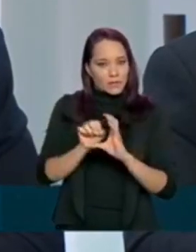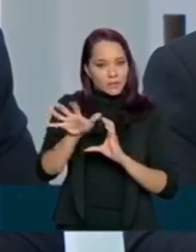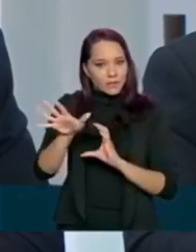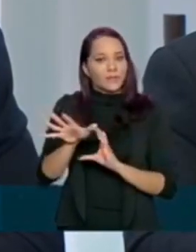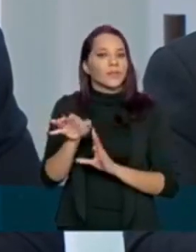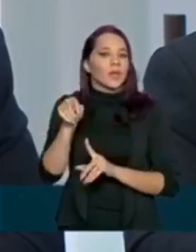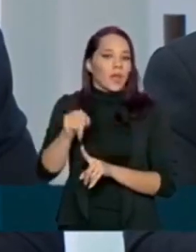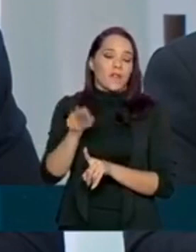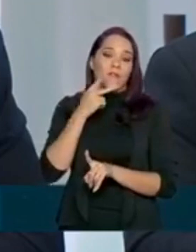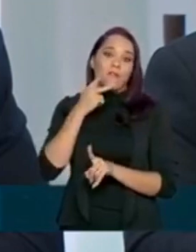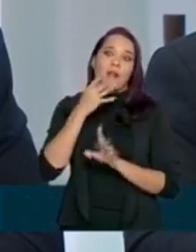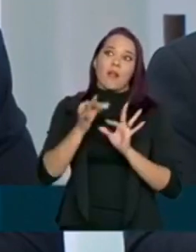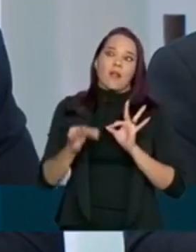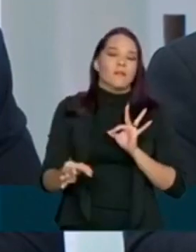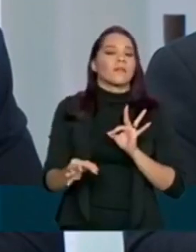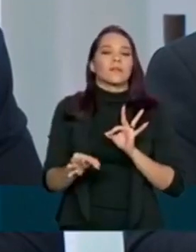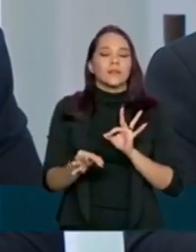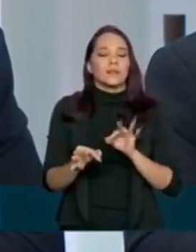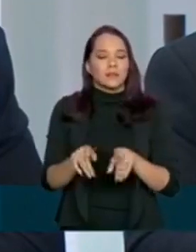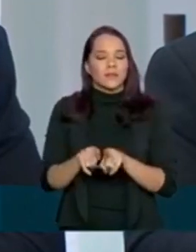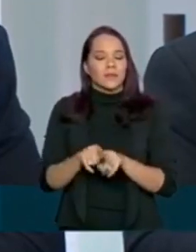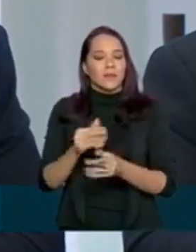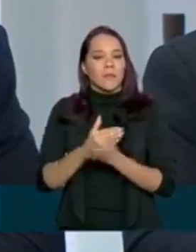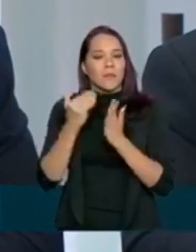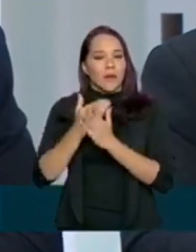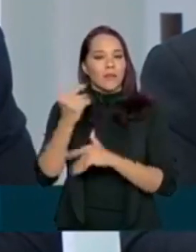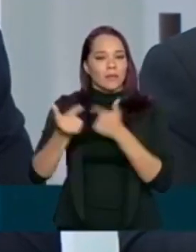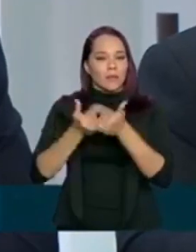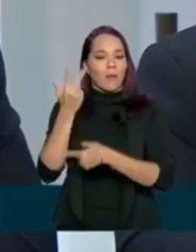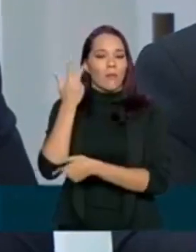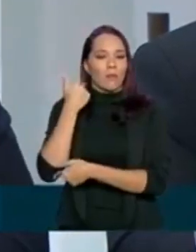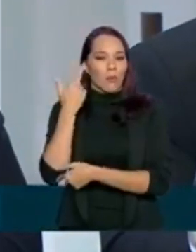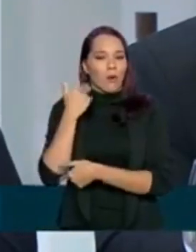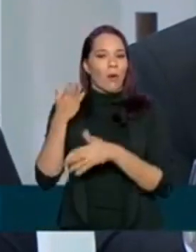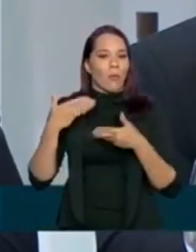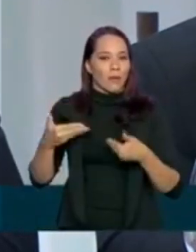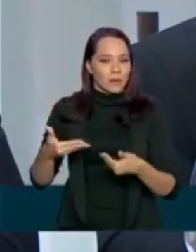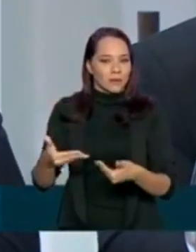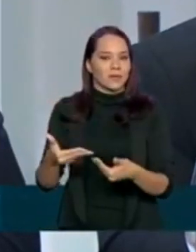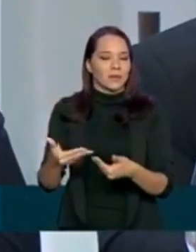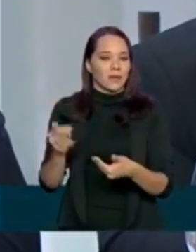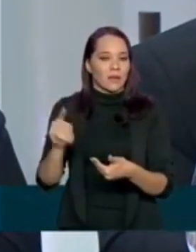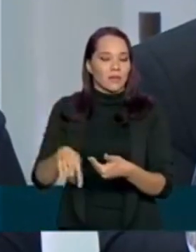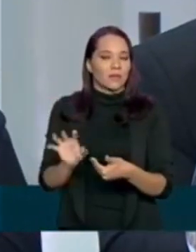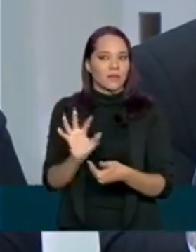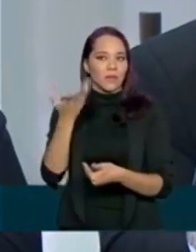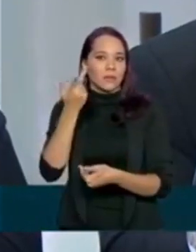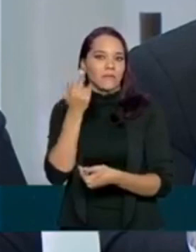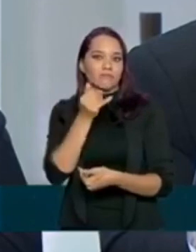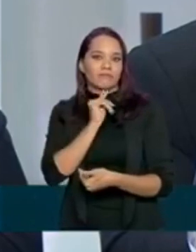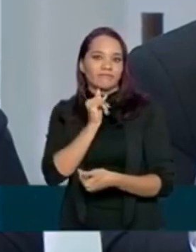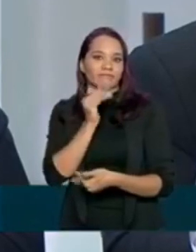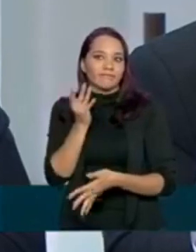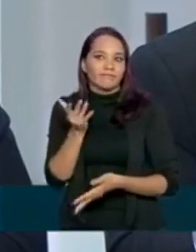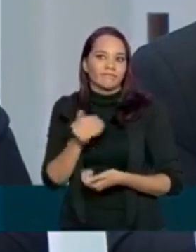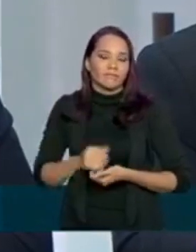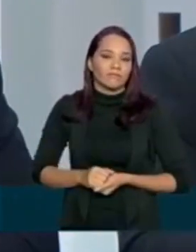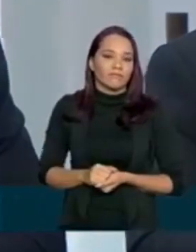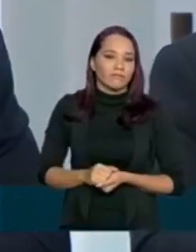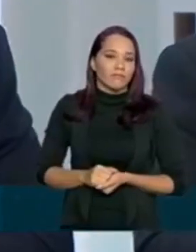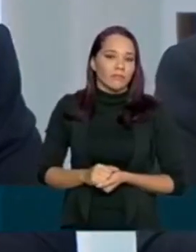discorrer sobre isso além do trabalho normal do ministério e em situações como a